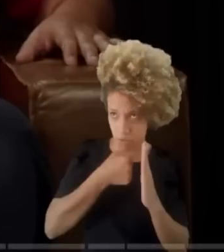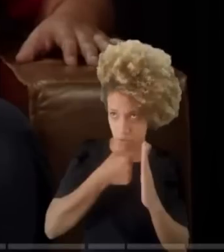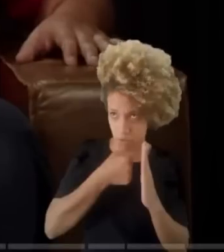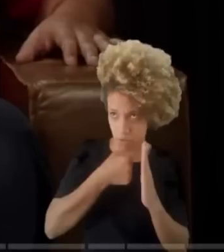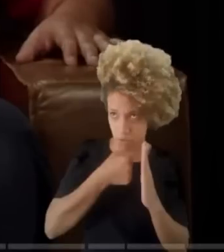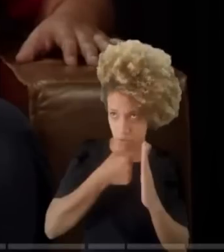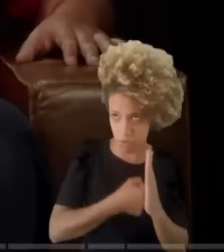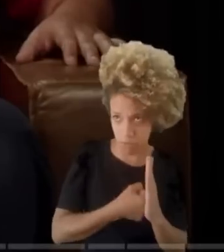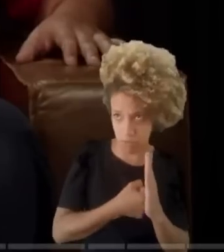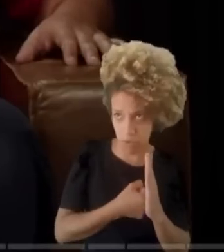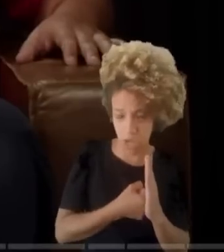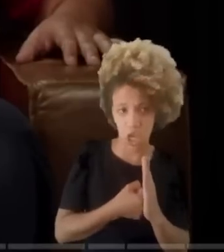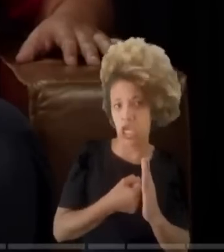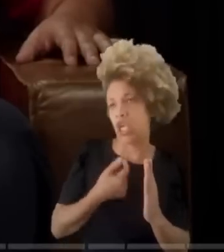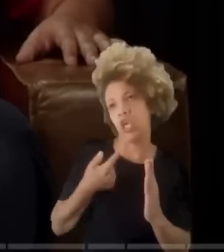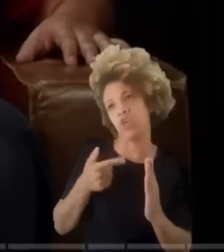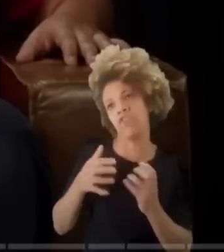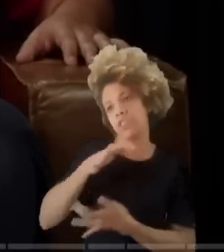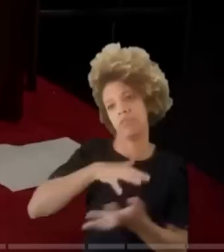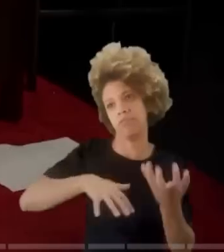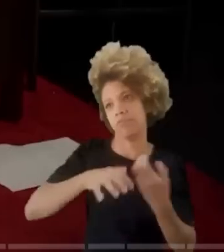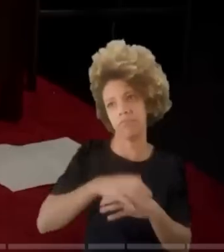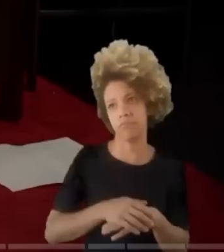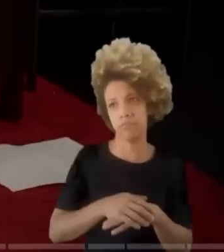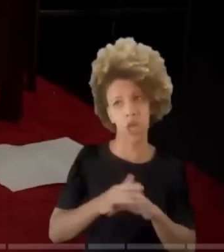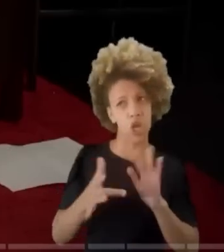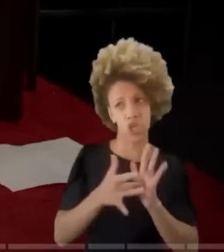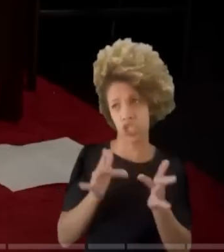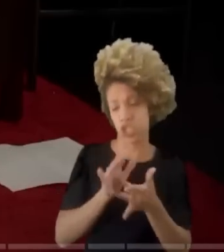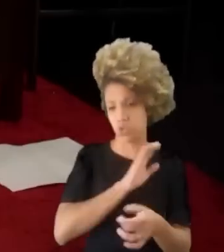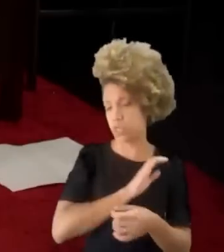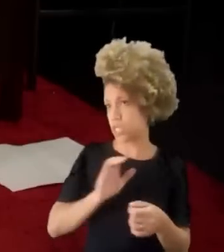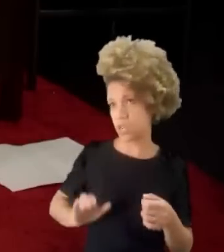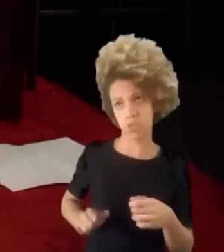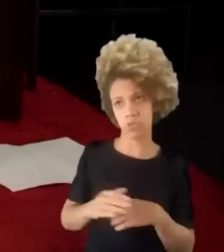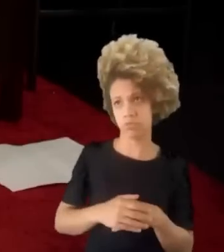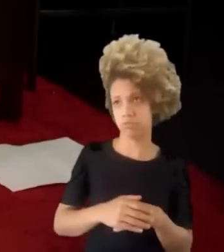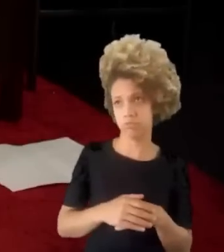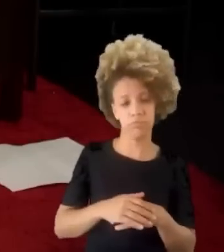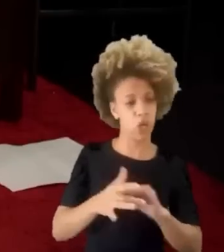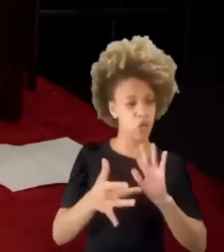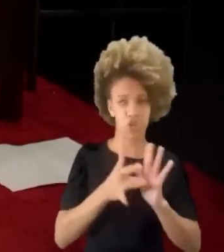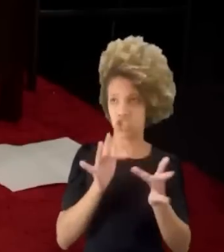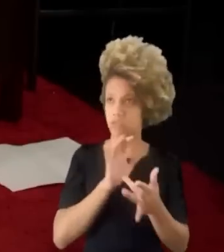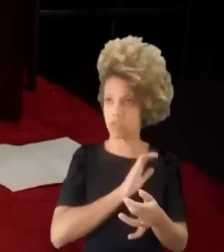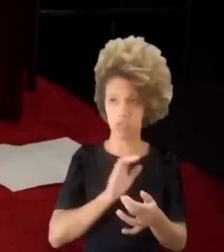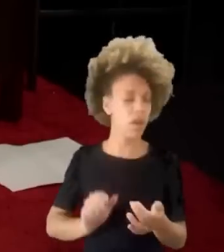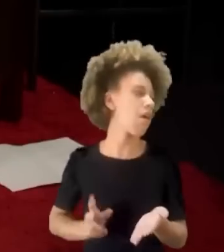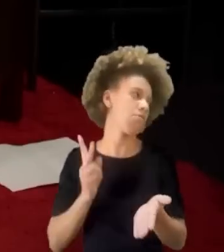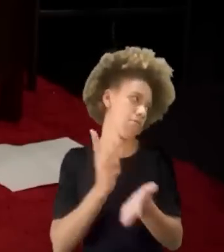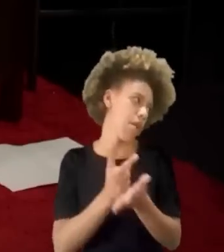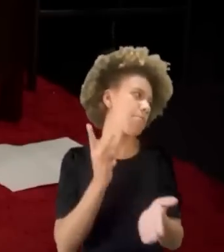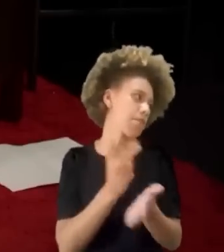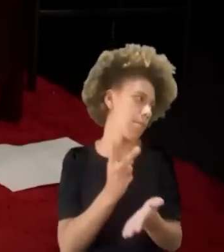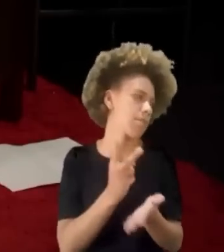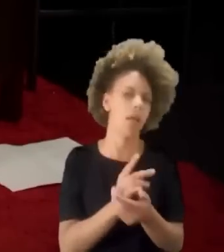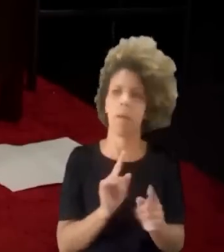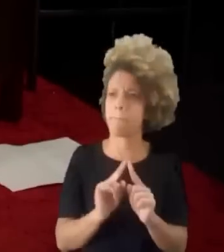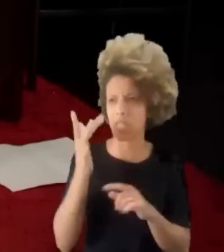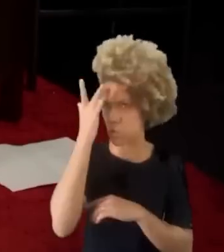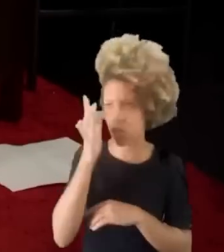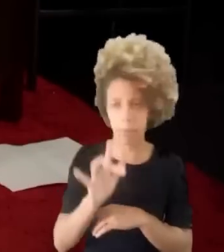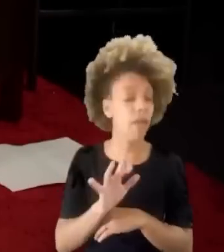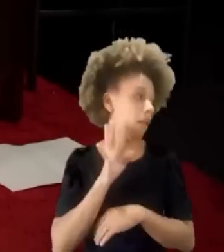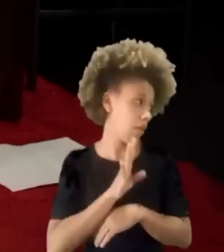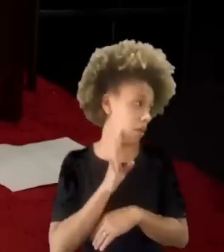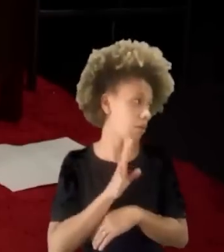que já tá posto revolucionário Jesus Cristo sempre sempre achei isso achei